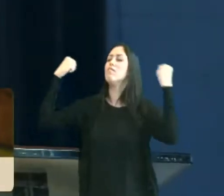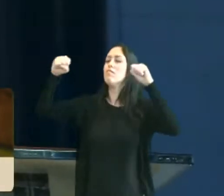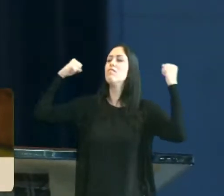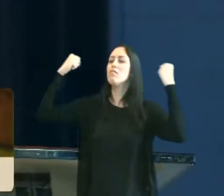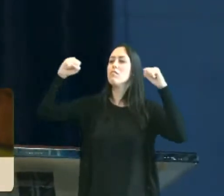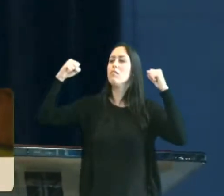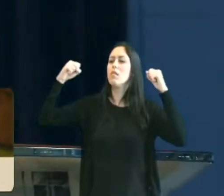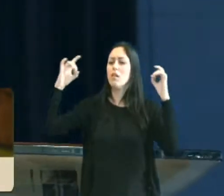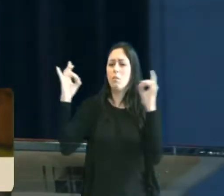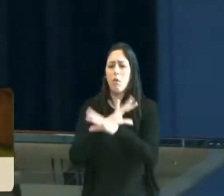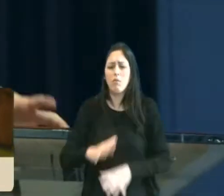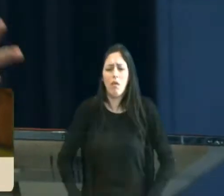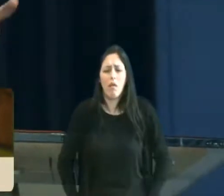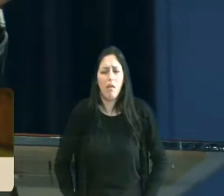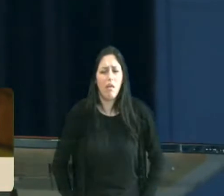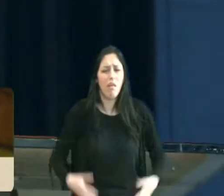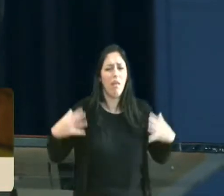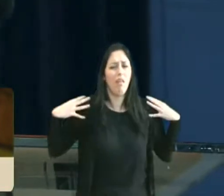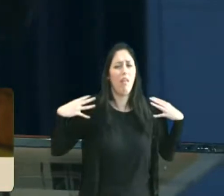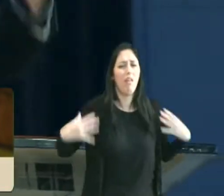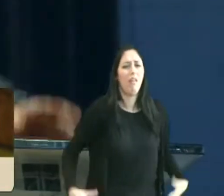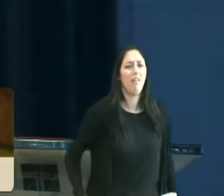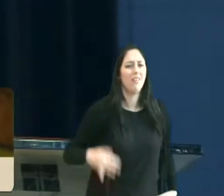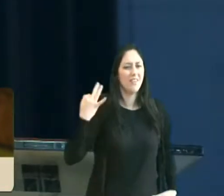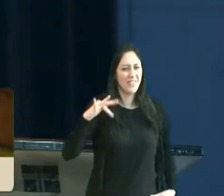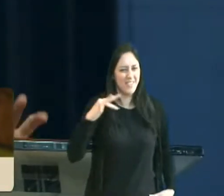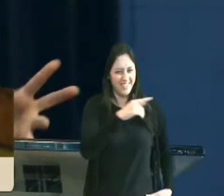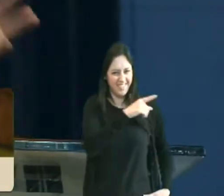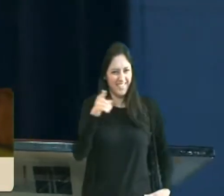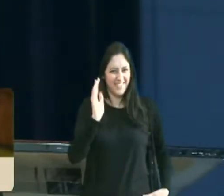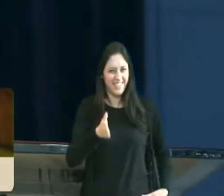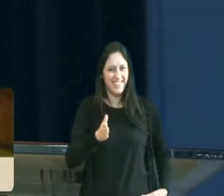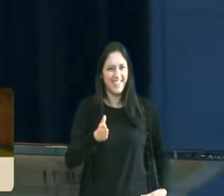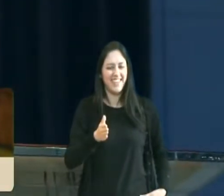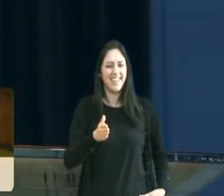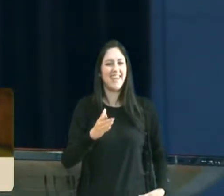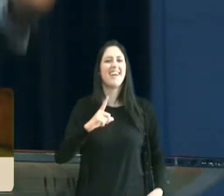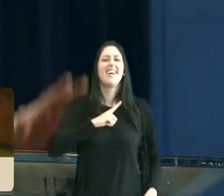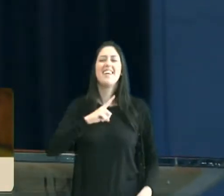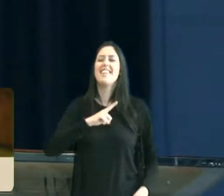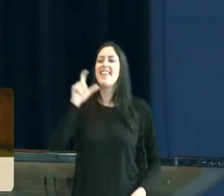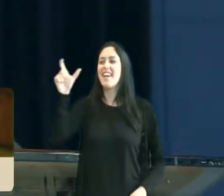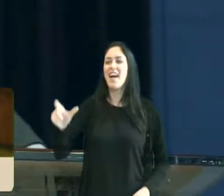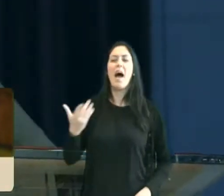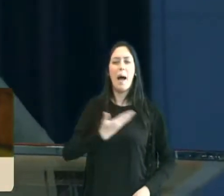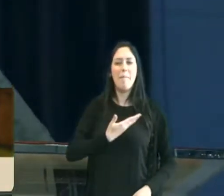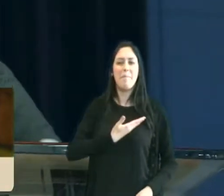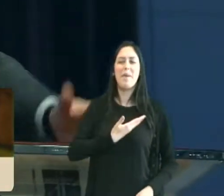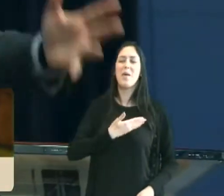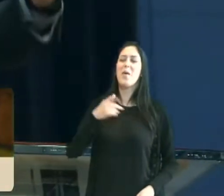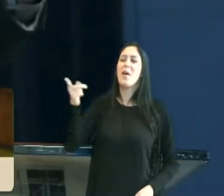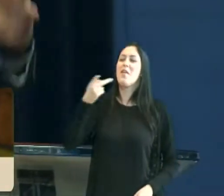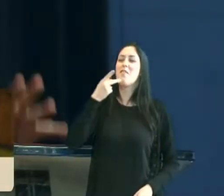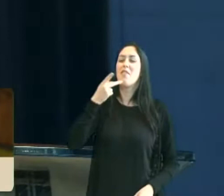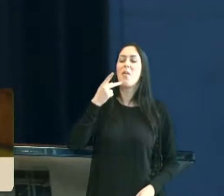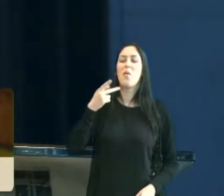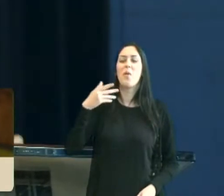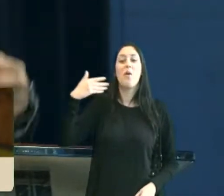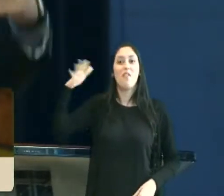Esses dias eu resolvi, estava sedentário lá, um irmão me ligou, me levou no médico, vi que estava tudo desregulado, fui fazer academia,